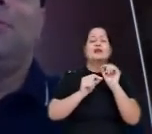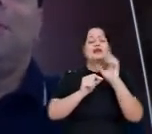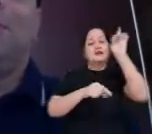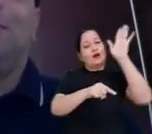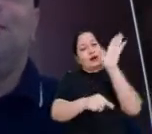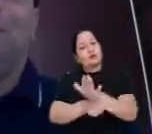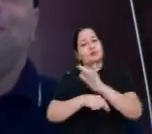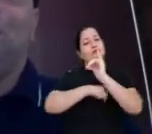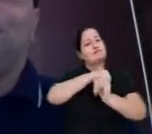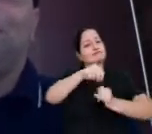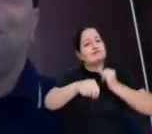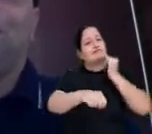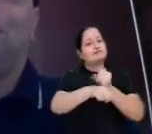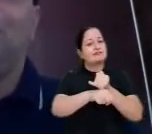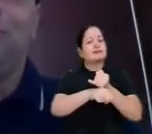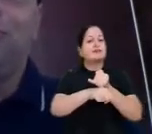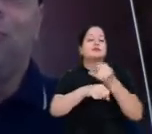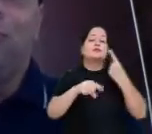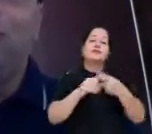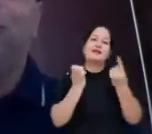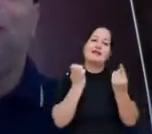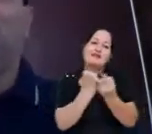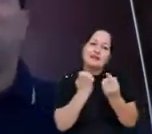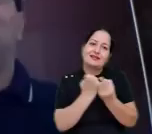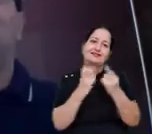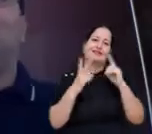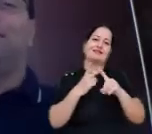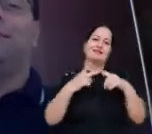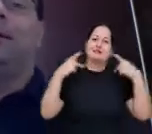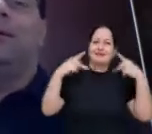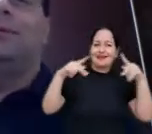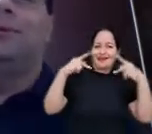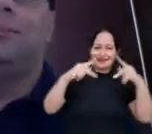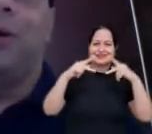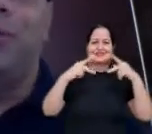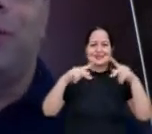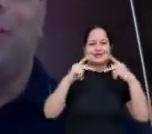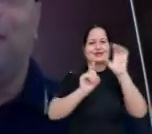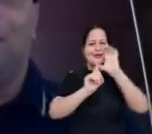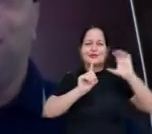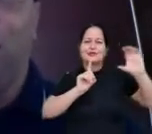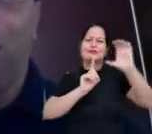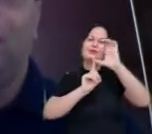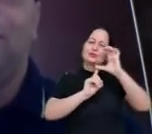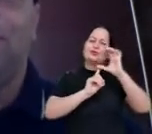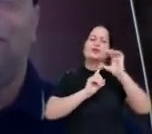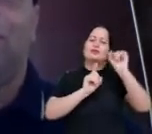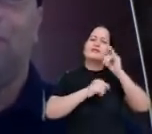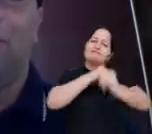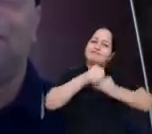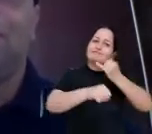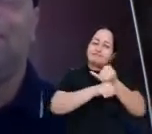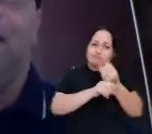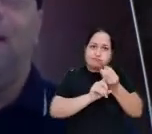seja transmitida e fale aos corações, para que tudo o que aconteça amanhã seja para a honra e para a glória do